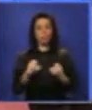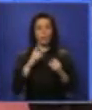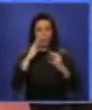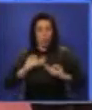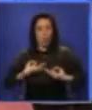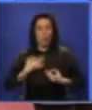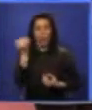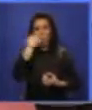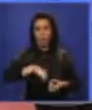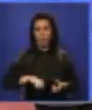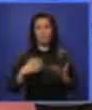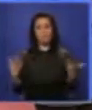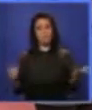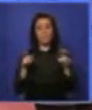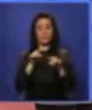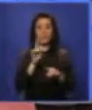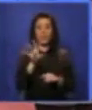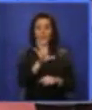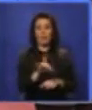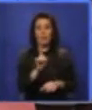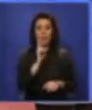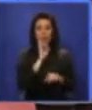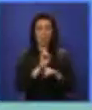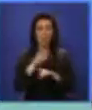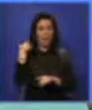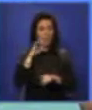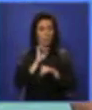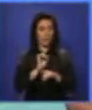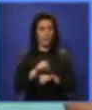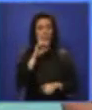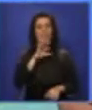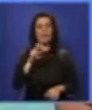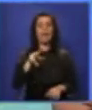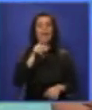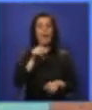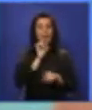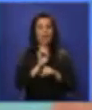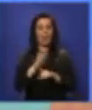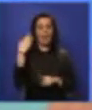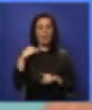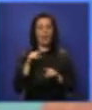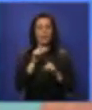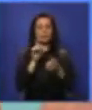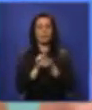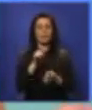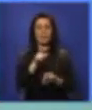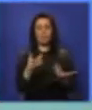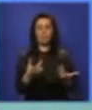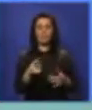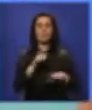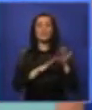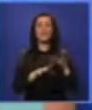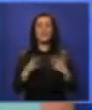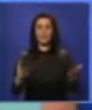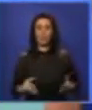de cuidar dela. E era assim, neste estado que estava a Carla, quando lhe chegou às mãos. Exatamente. O que é que